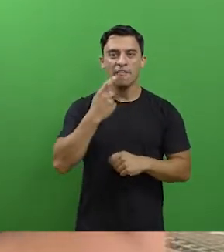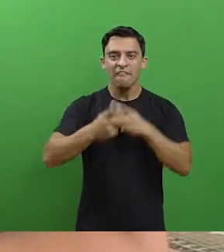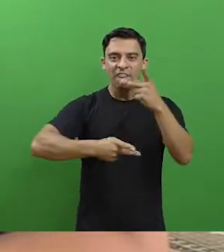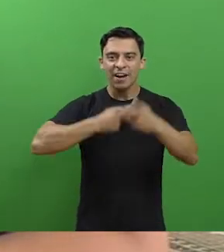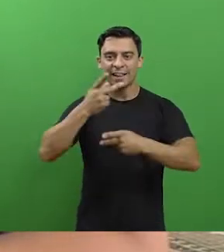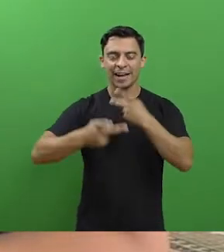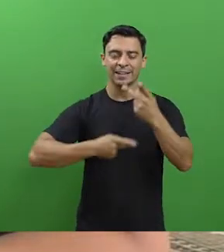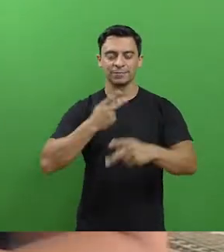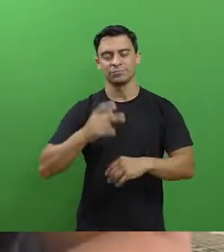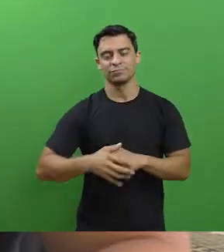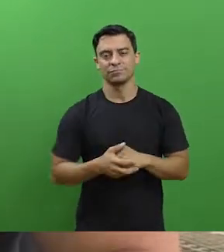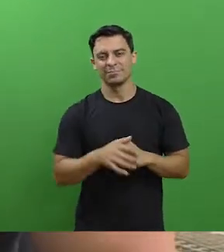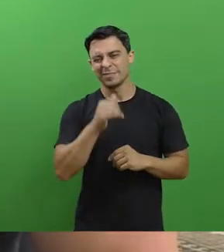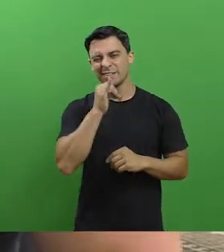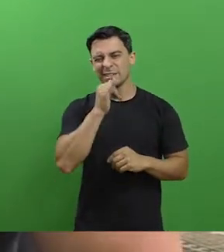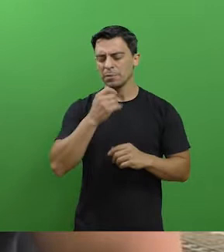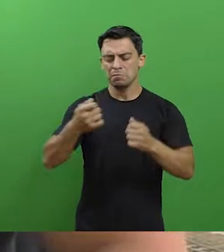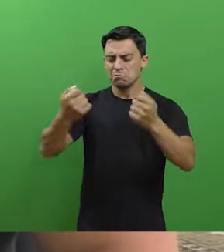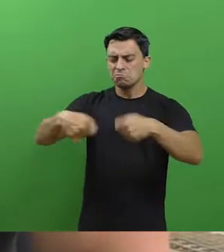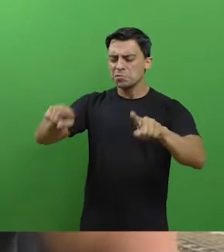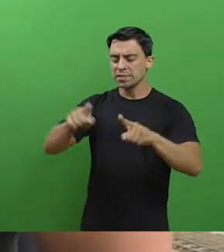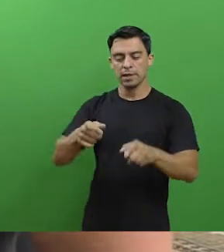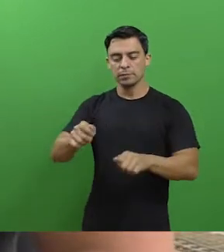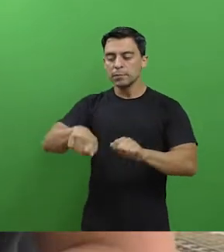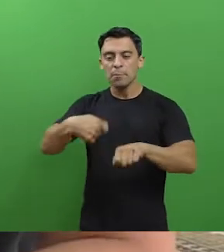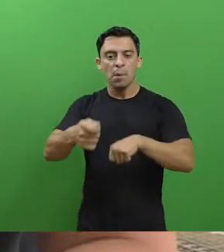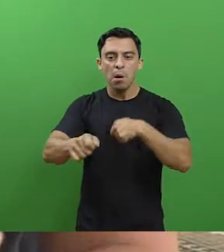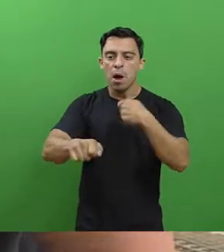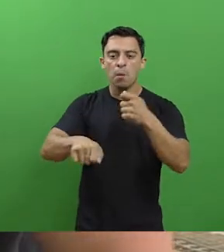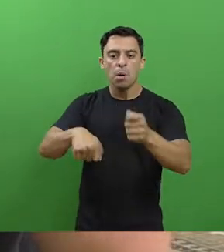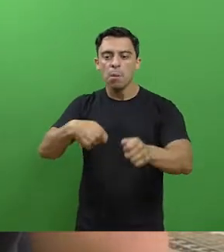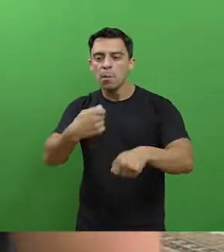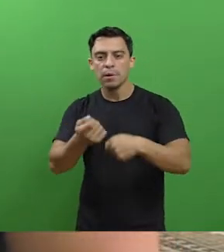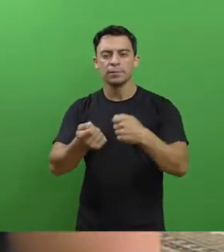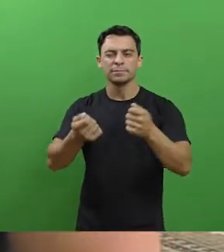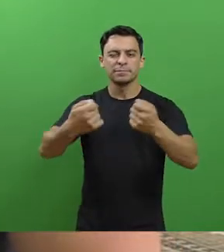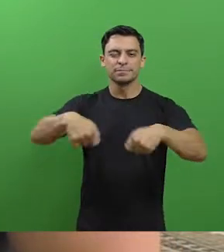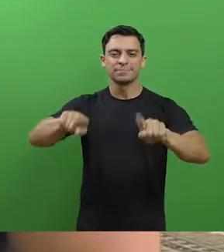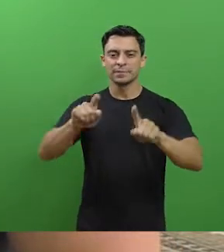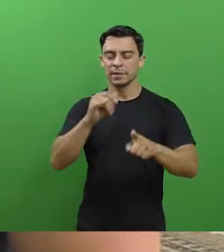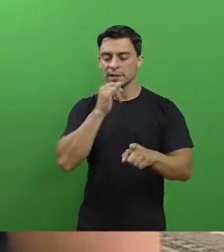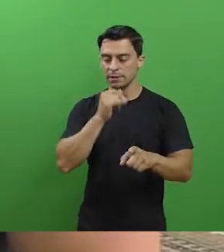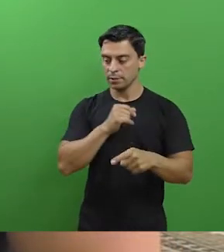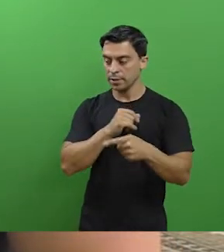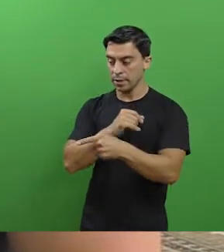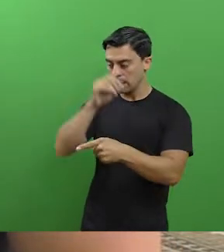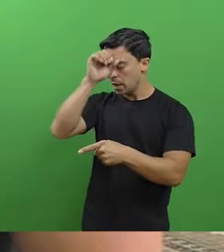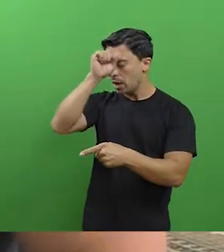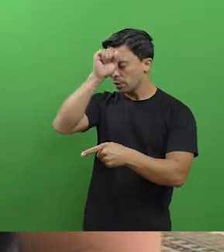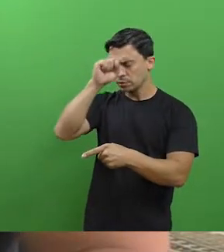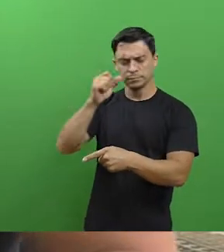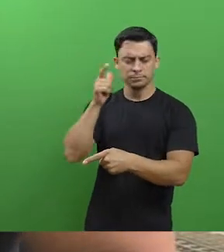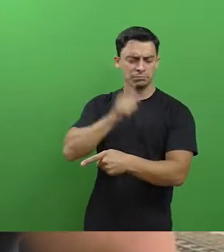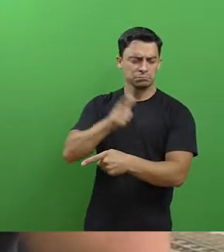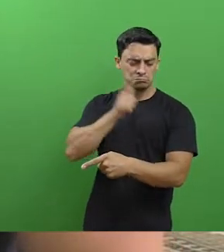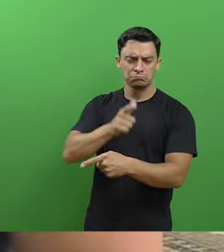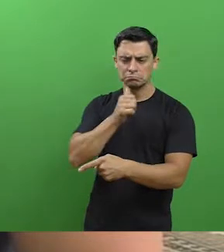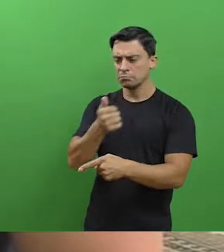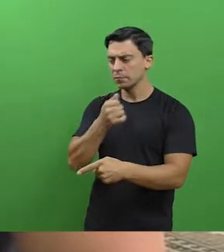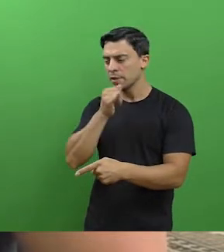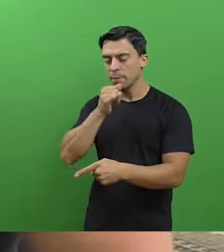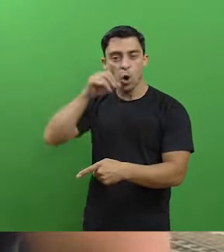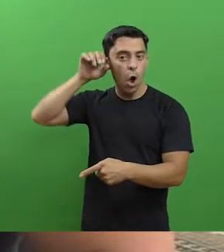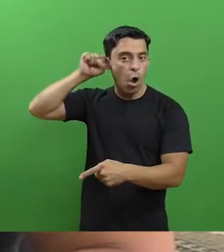sinais, não tem necessidade. E no aprendizado, que você falou, consegue aprender. Ouvinte consegue